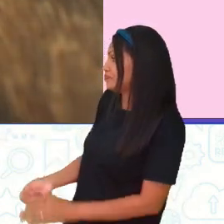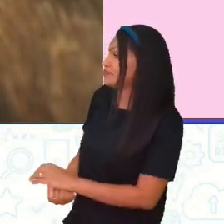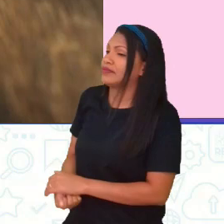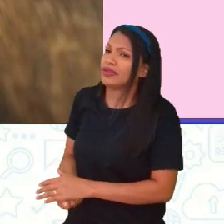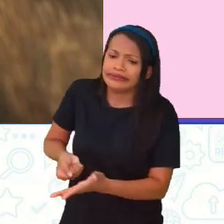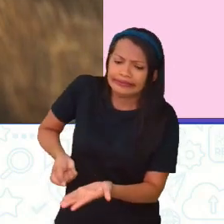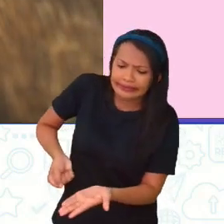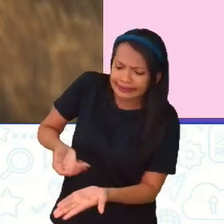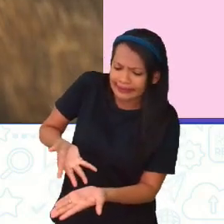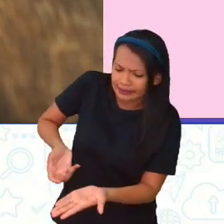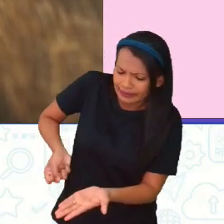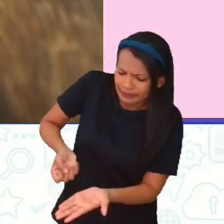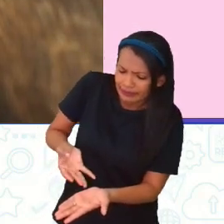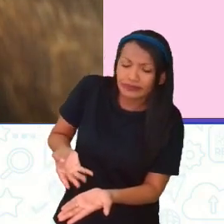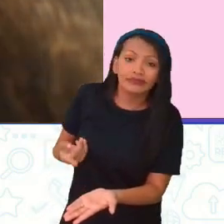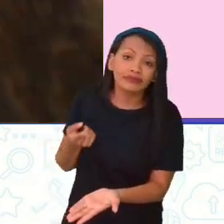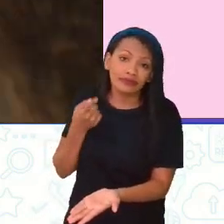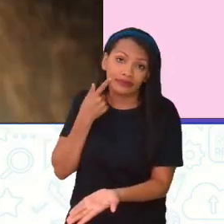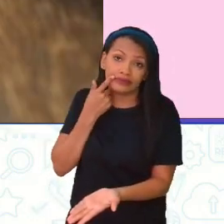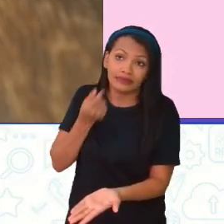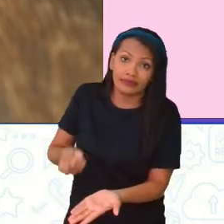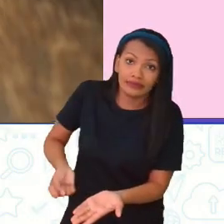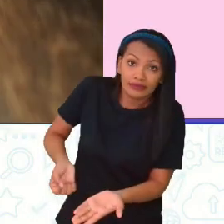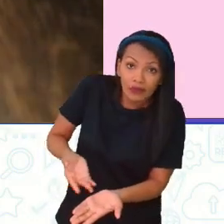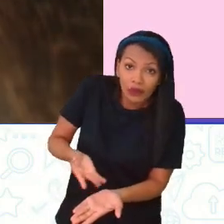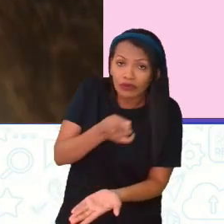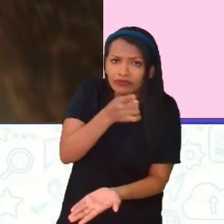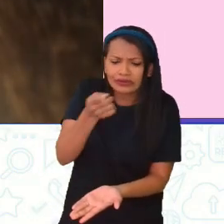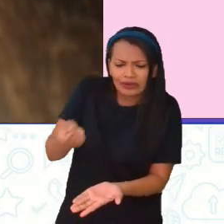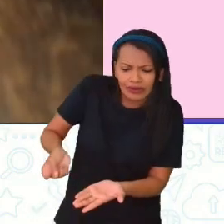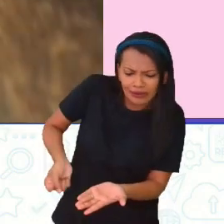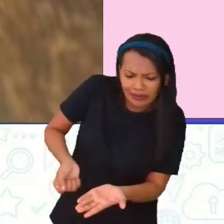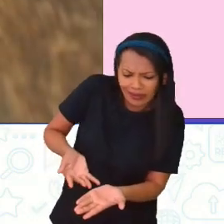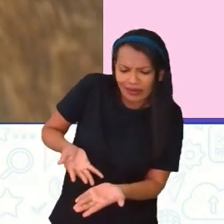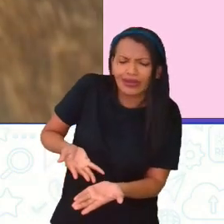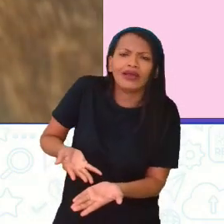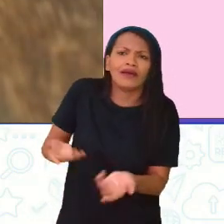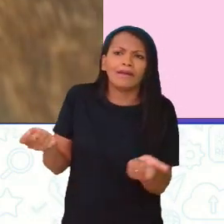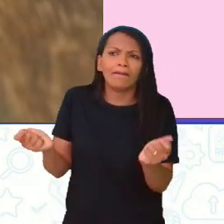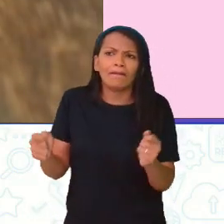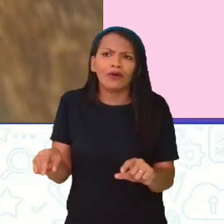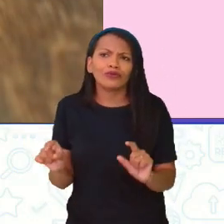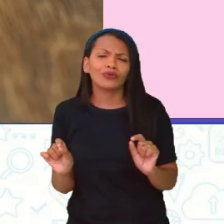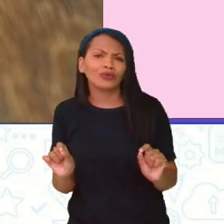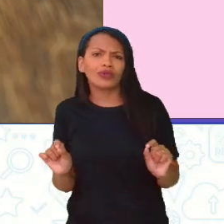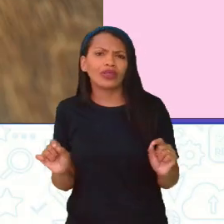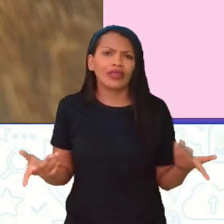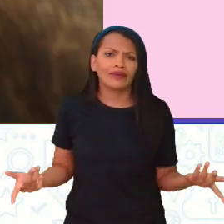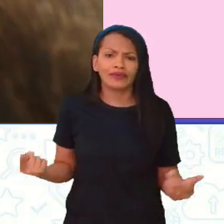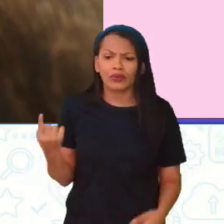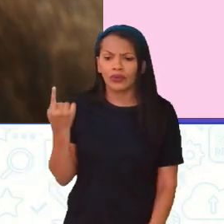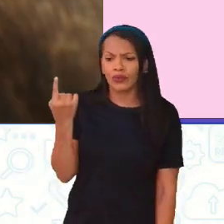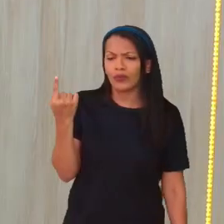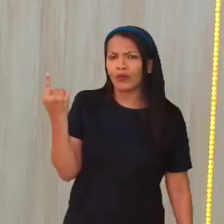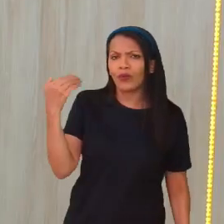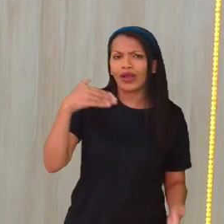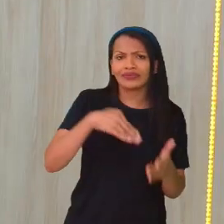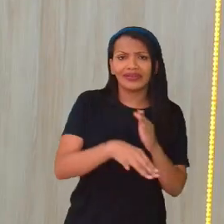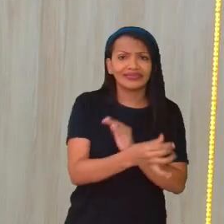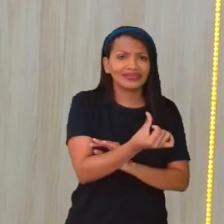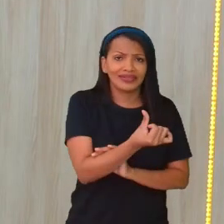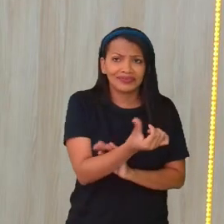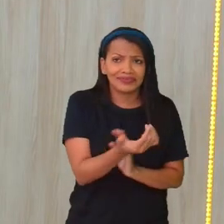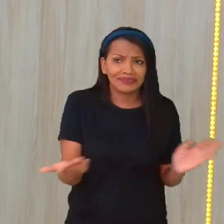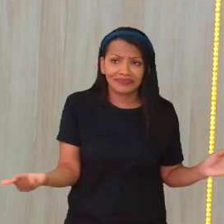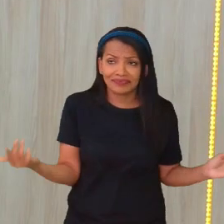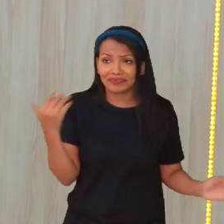vai jogar os dados e quando você joga os dados, pode cair o quê? Ora, na